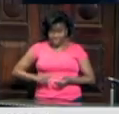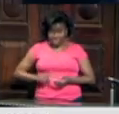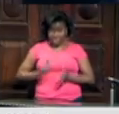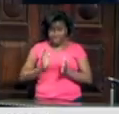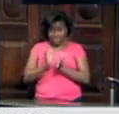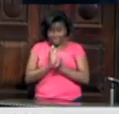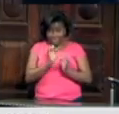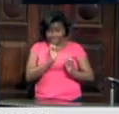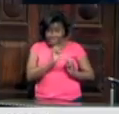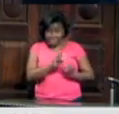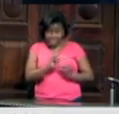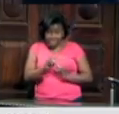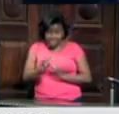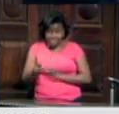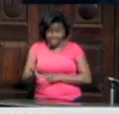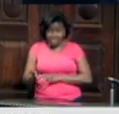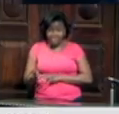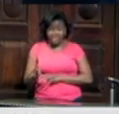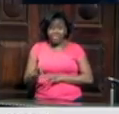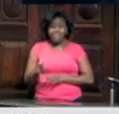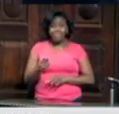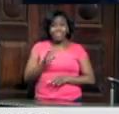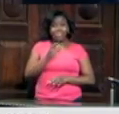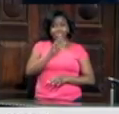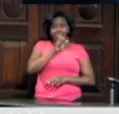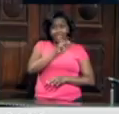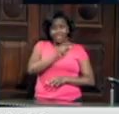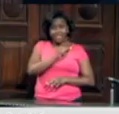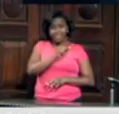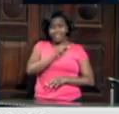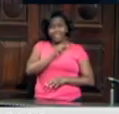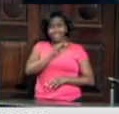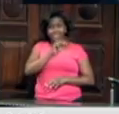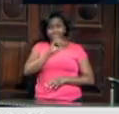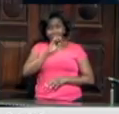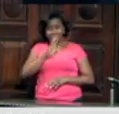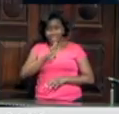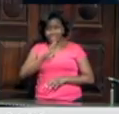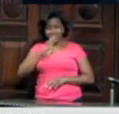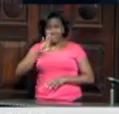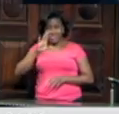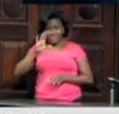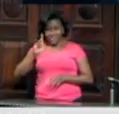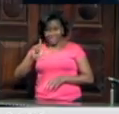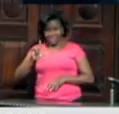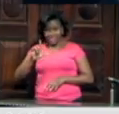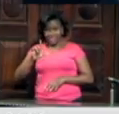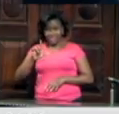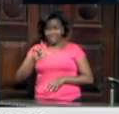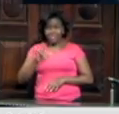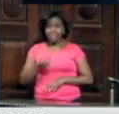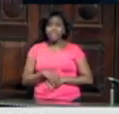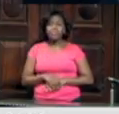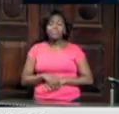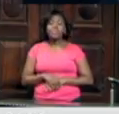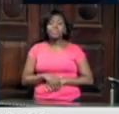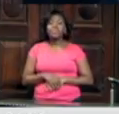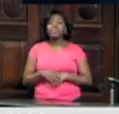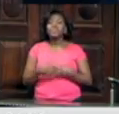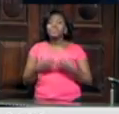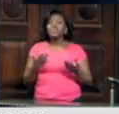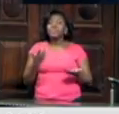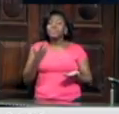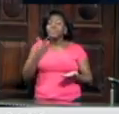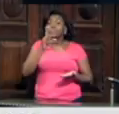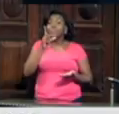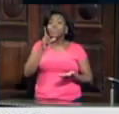presidiram também a Academia Brasileira, dita de Letras. De modo que